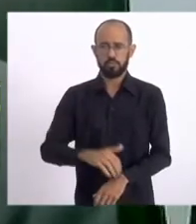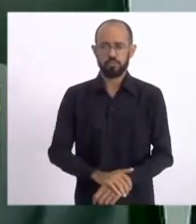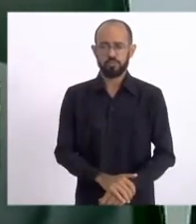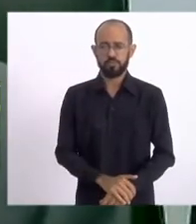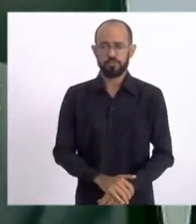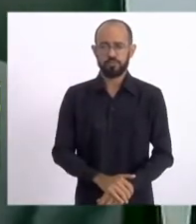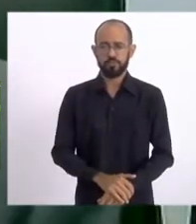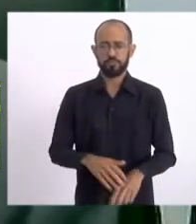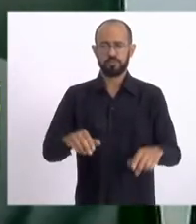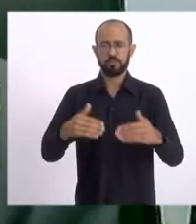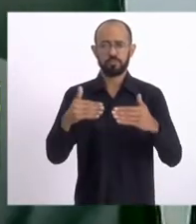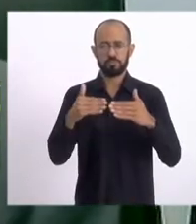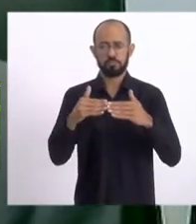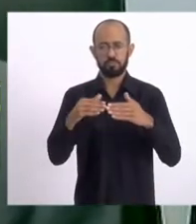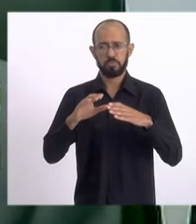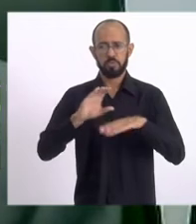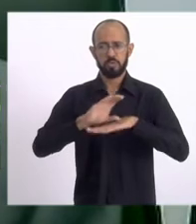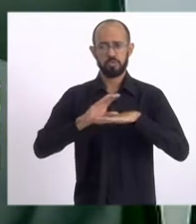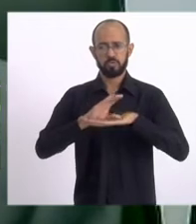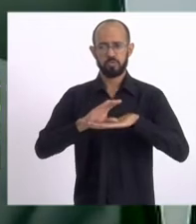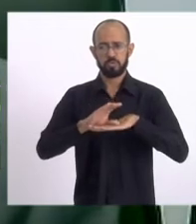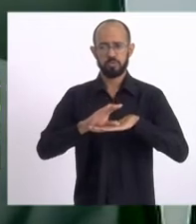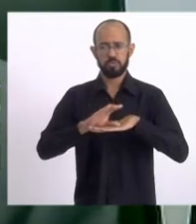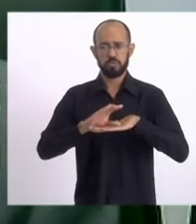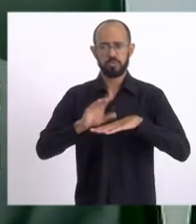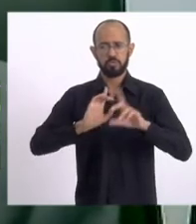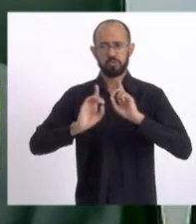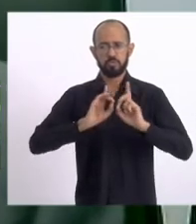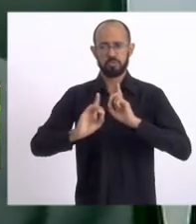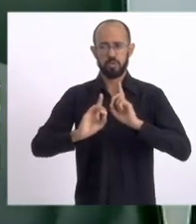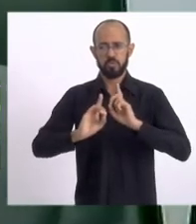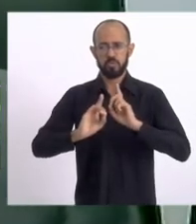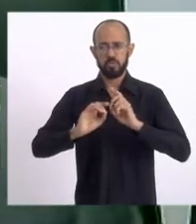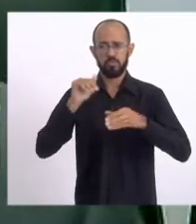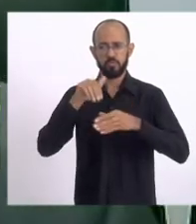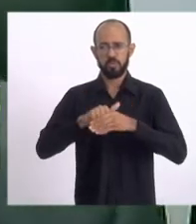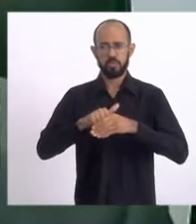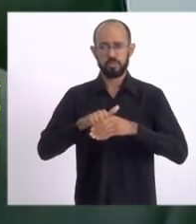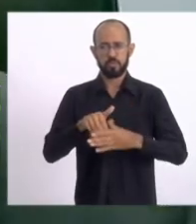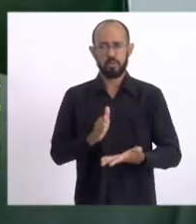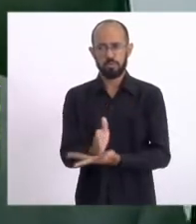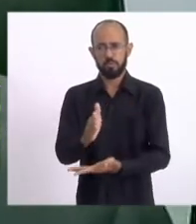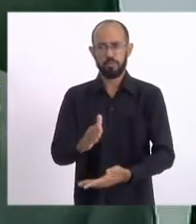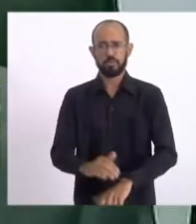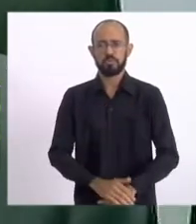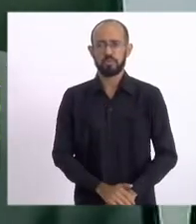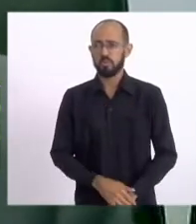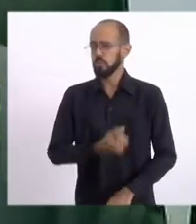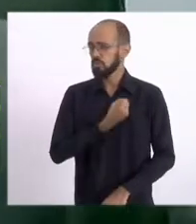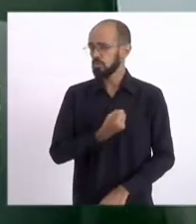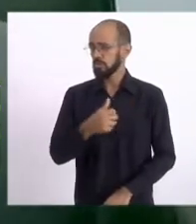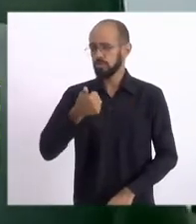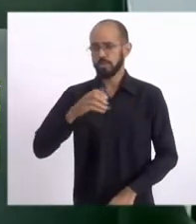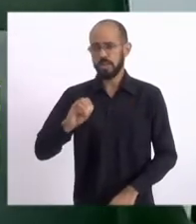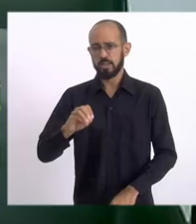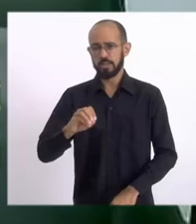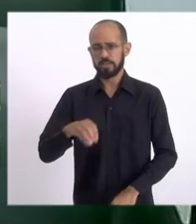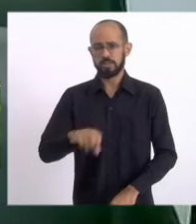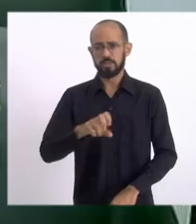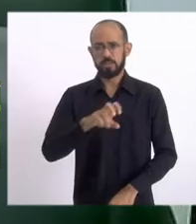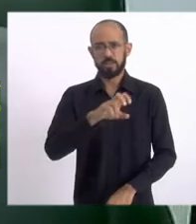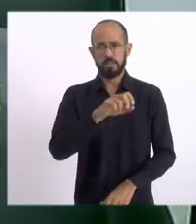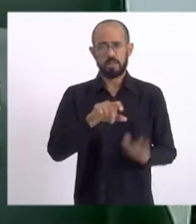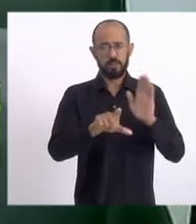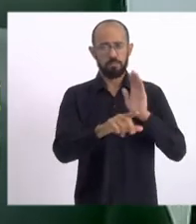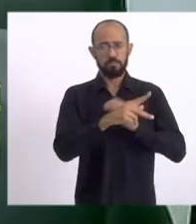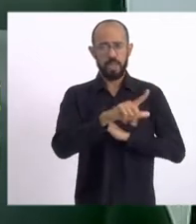Ser para constitucionalidade. Então, em votação, aprovado. 10. Projeto de lei 5050,